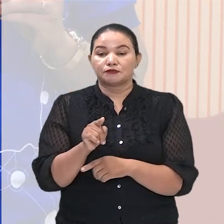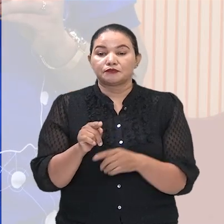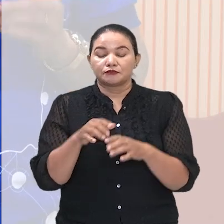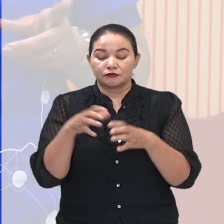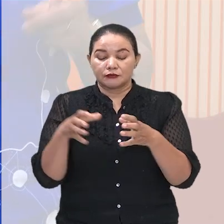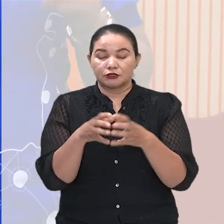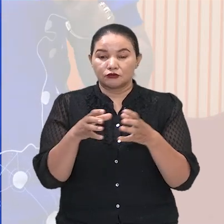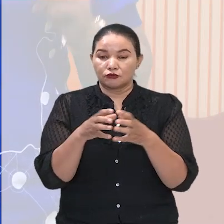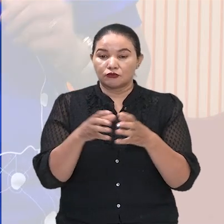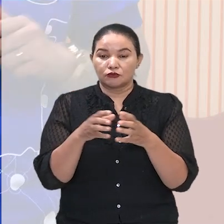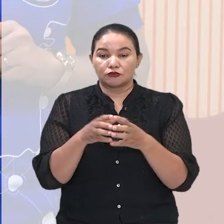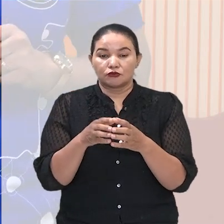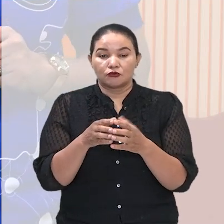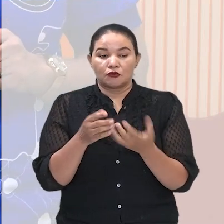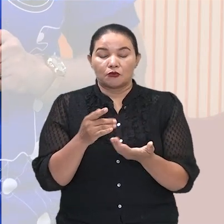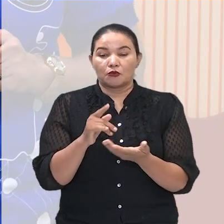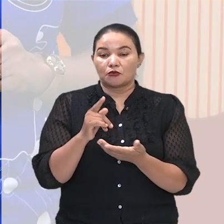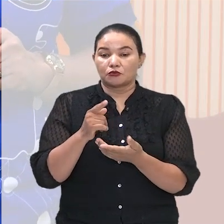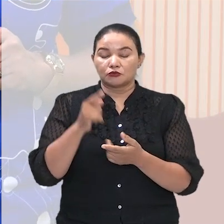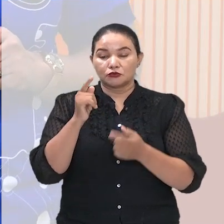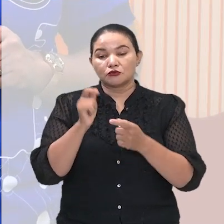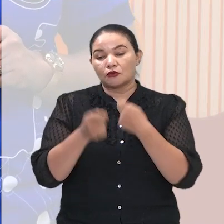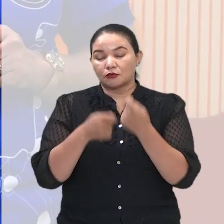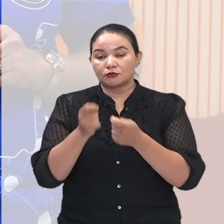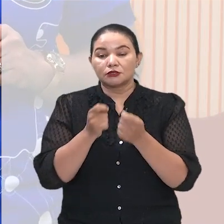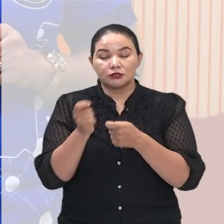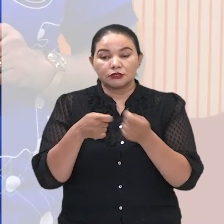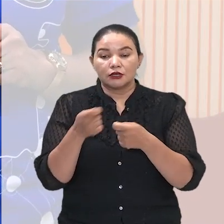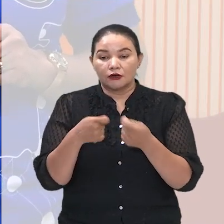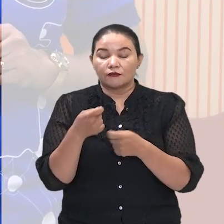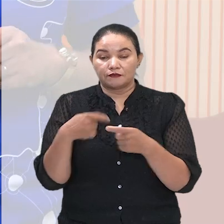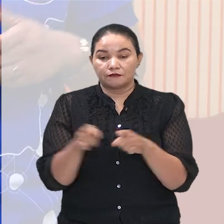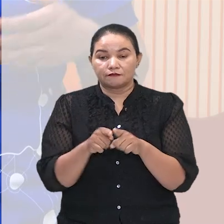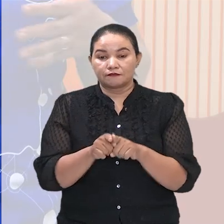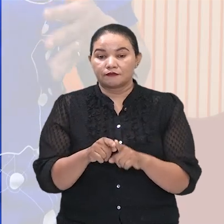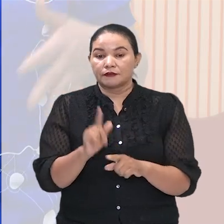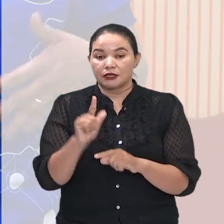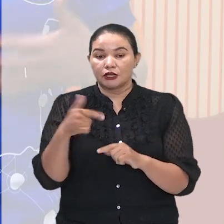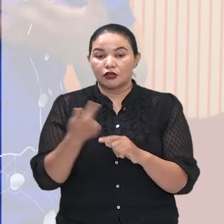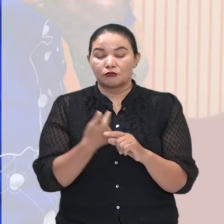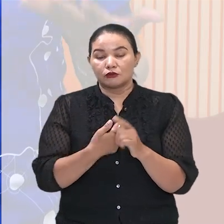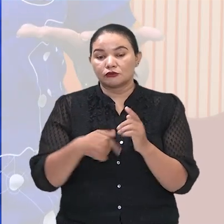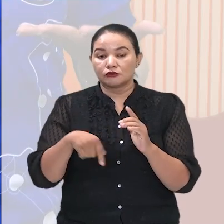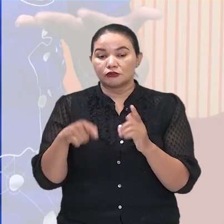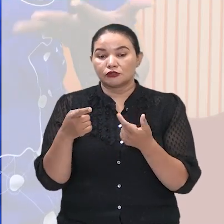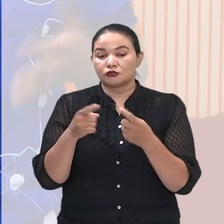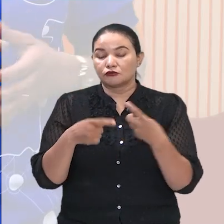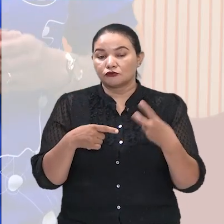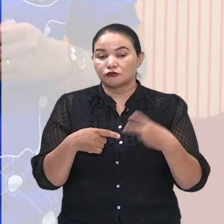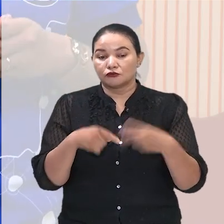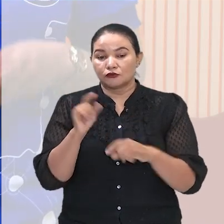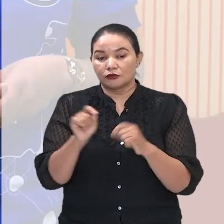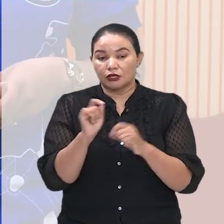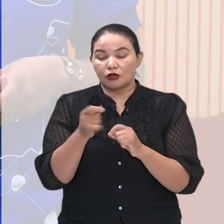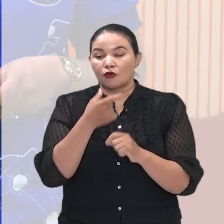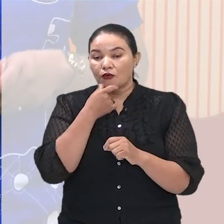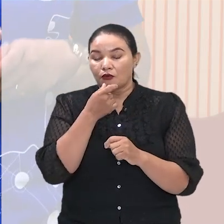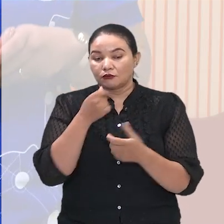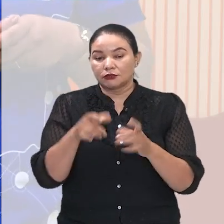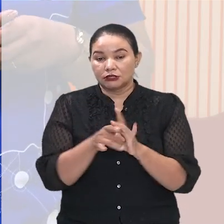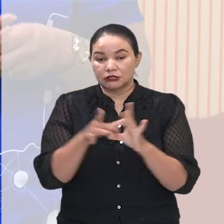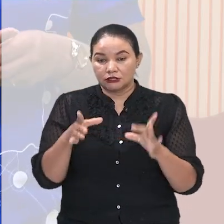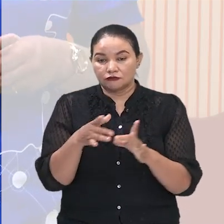da época. Abaixo, observa aí que eu tenho os homens livres. Quem eram esses homens livres, né? Senhor de